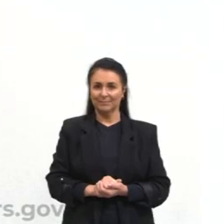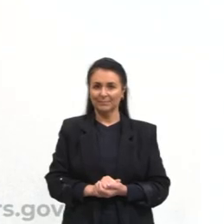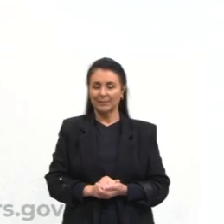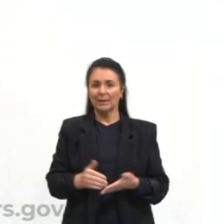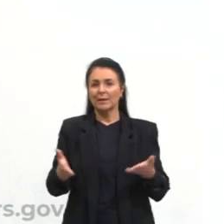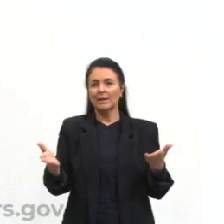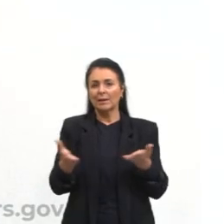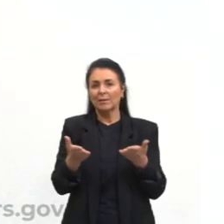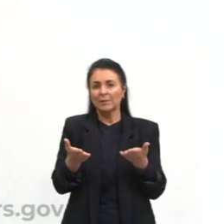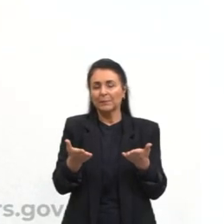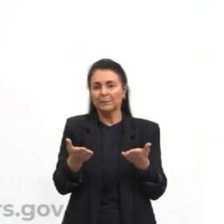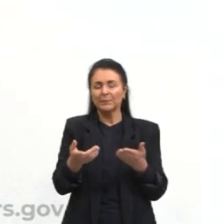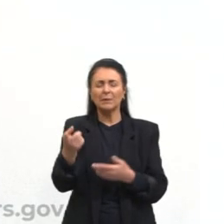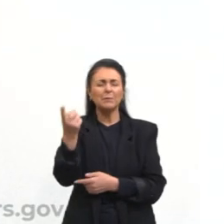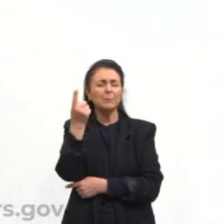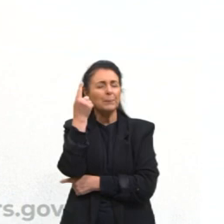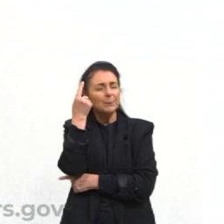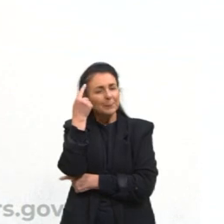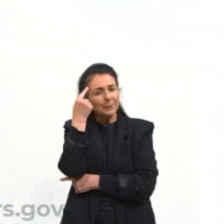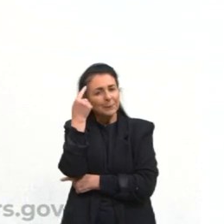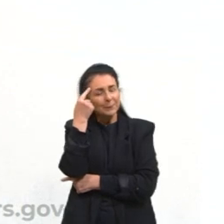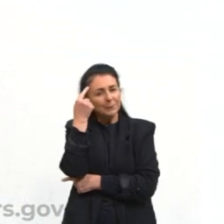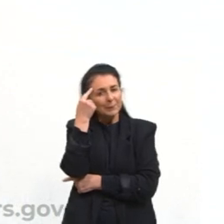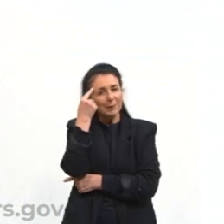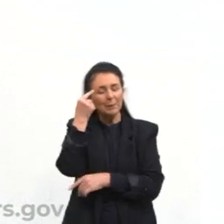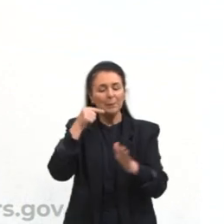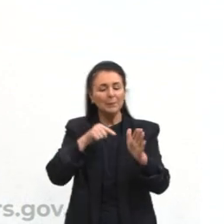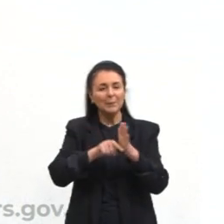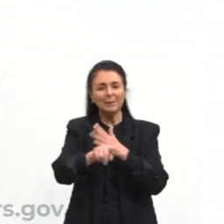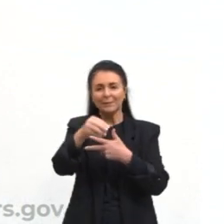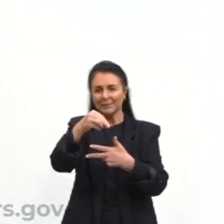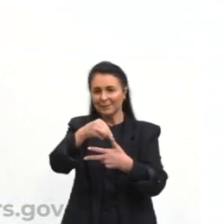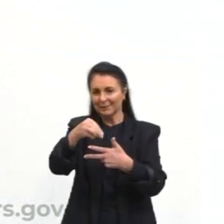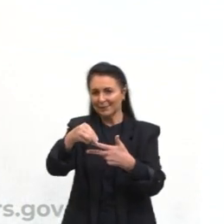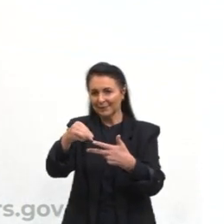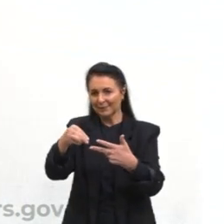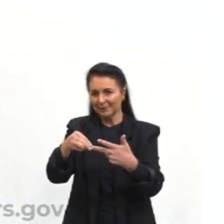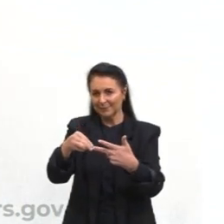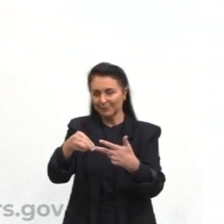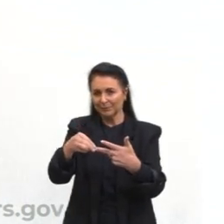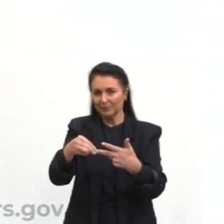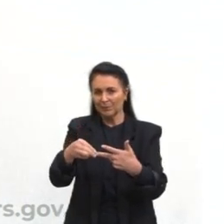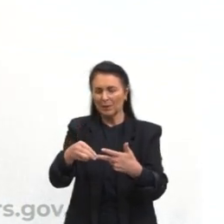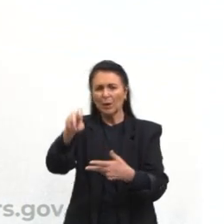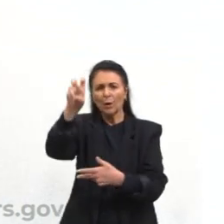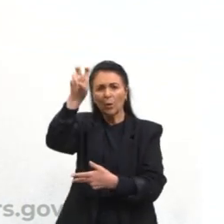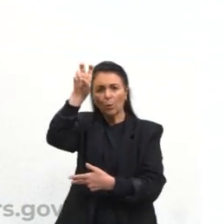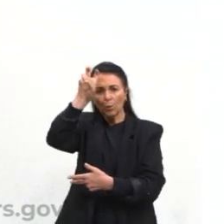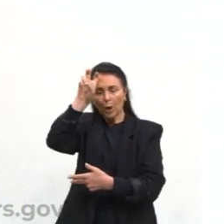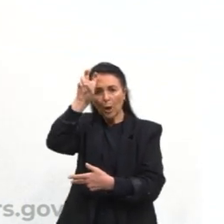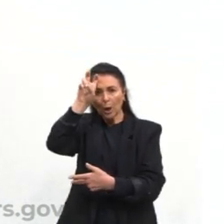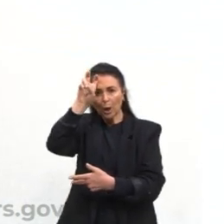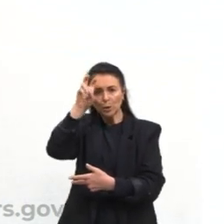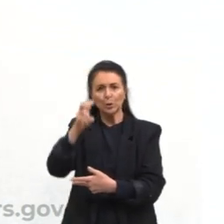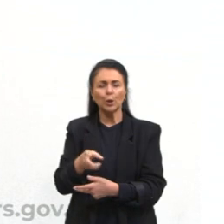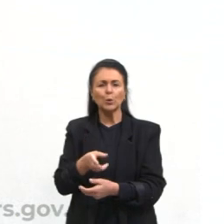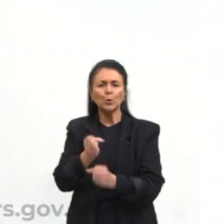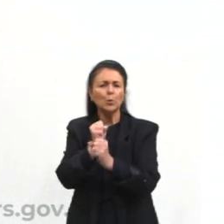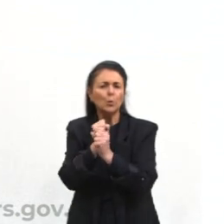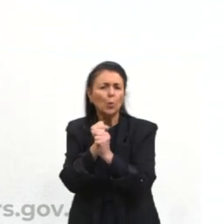Oi e aí vamos lá vamos pensar aqui uma questão do Enem tá o Egito é visitado anualmente